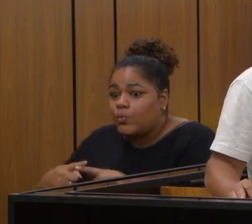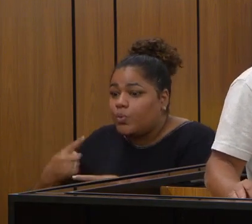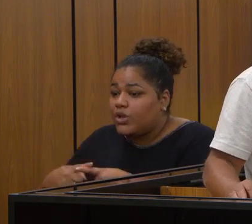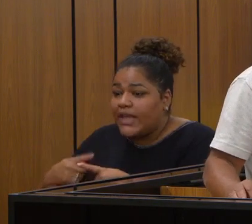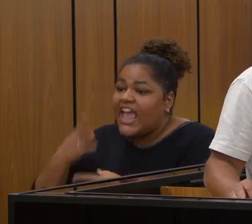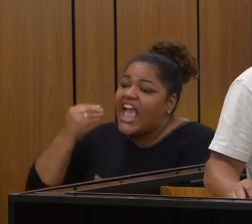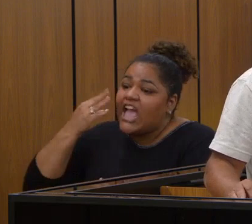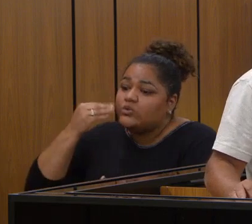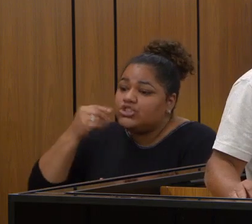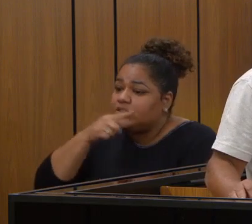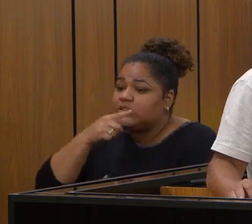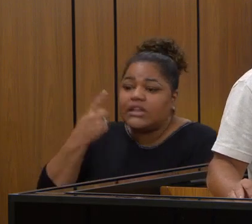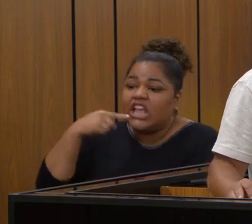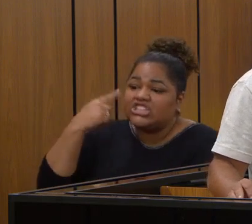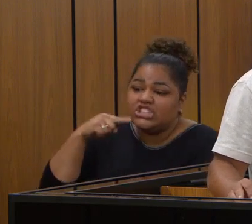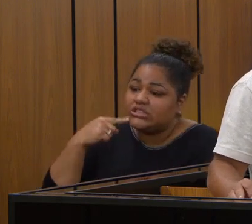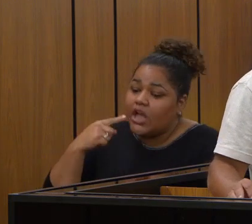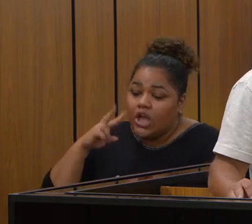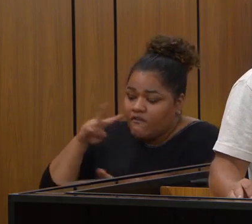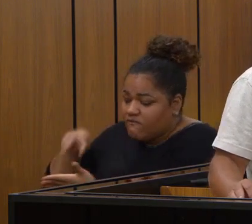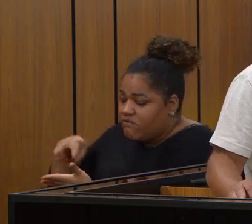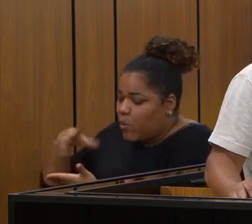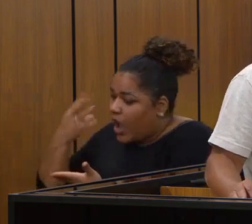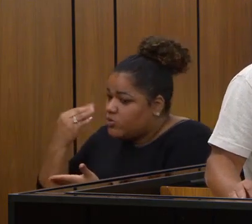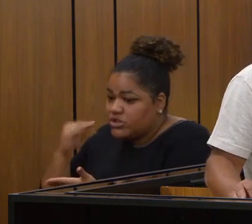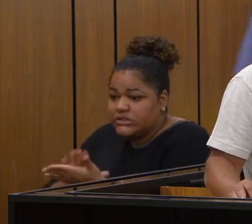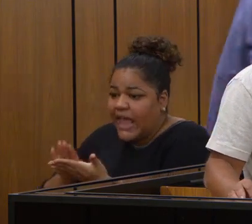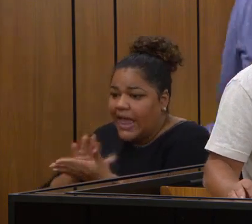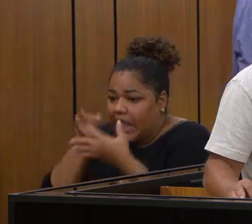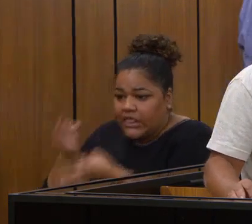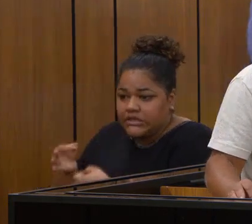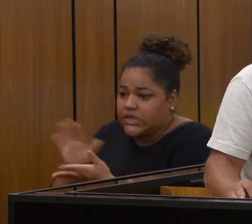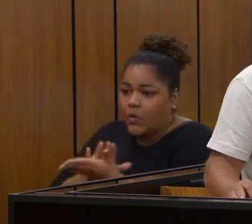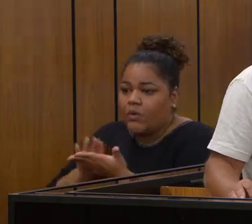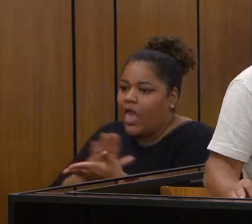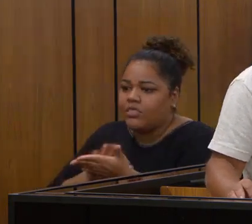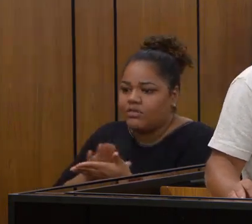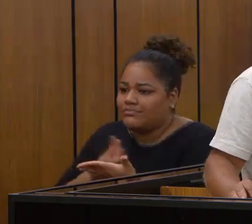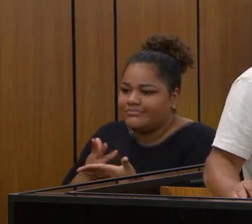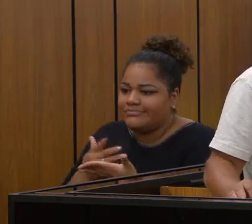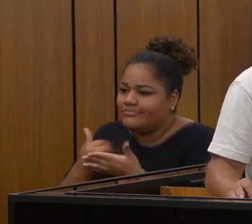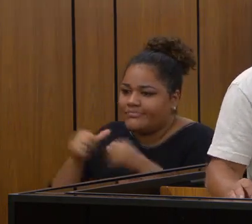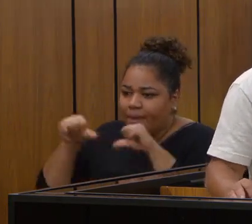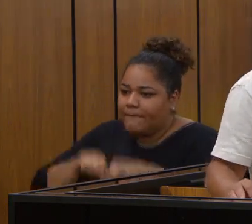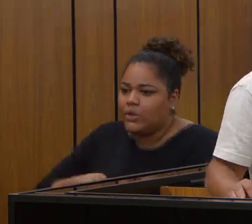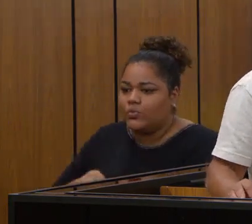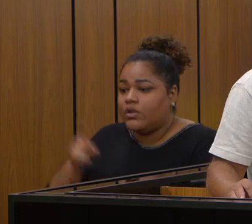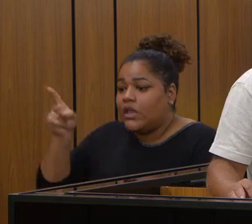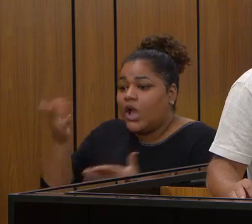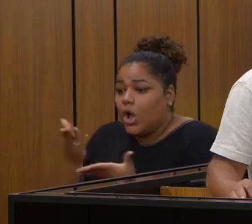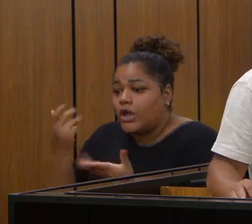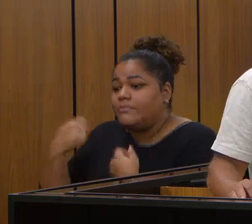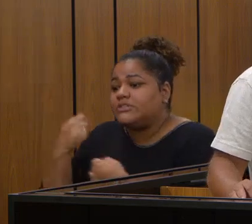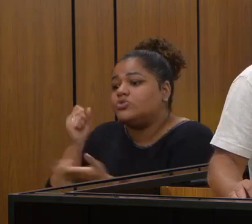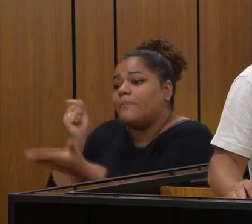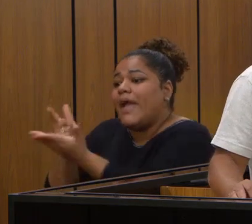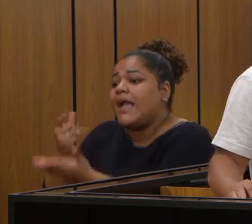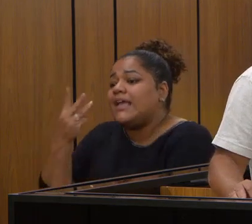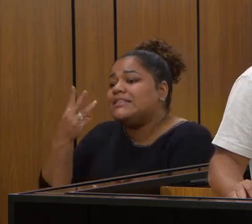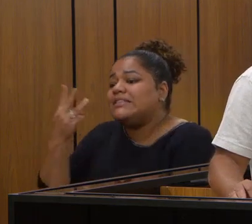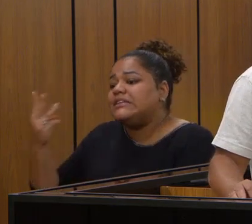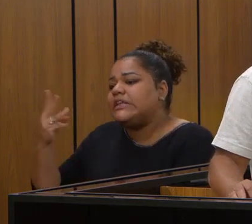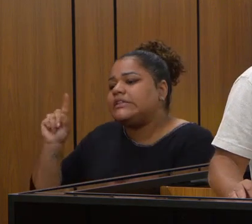tava bom piorou e hoje eu tô tomando prejuízo somar 33 mil reais